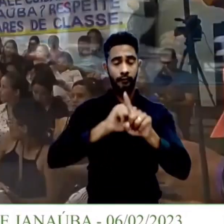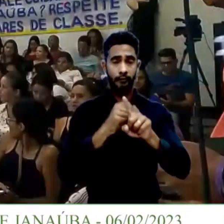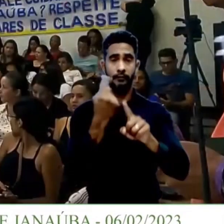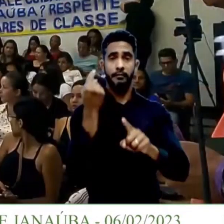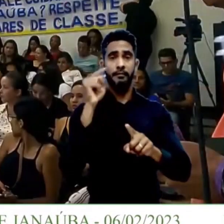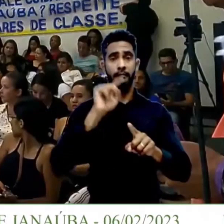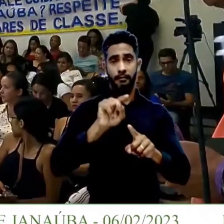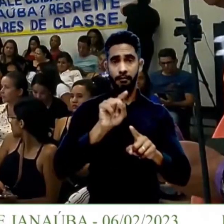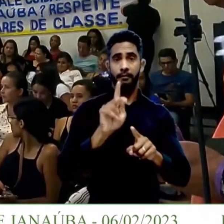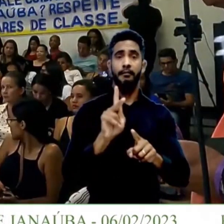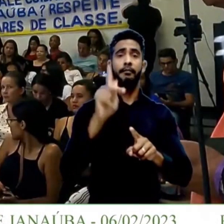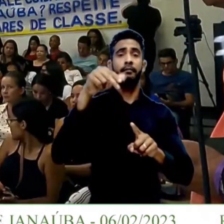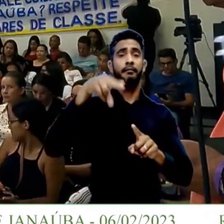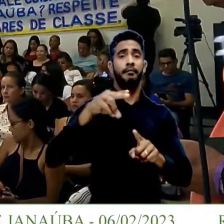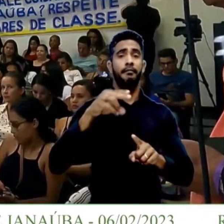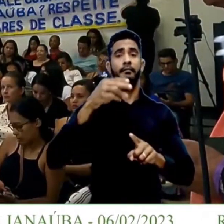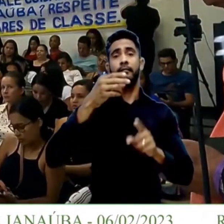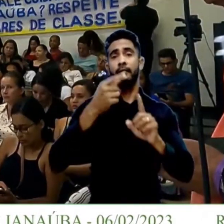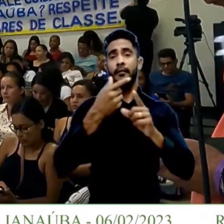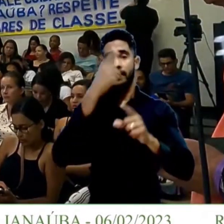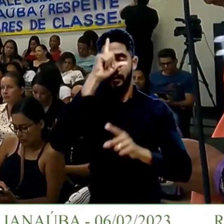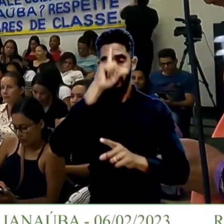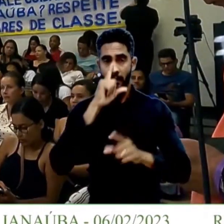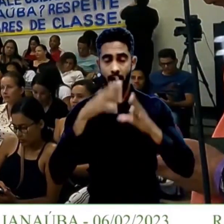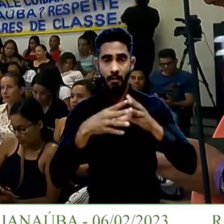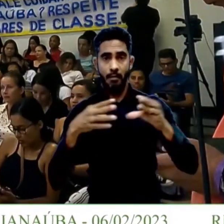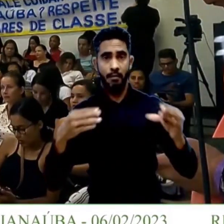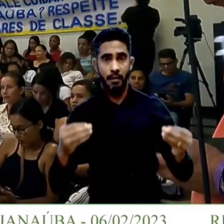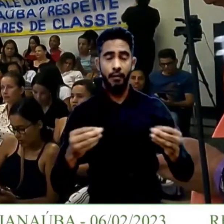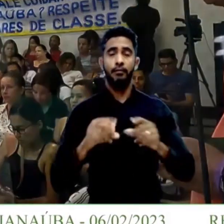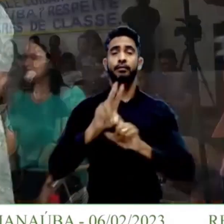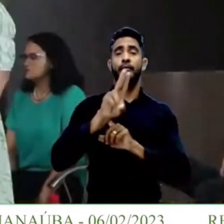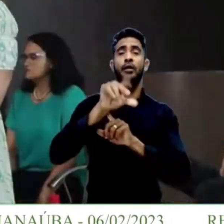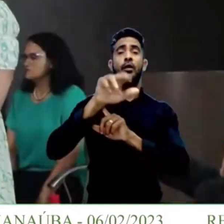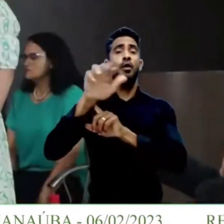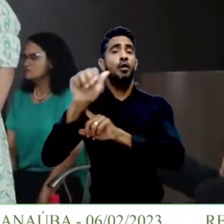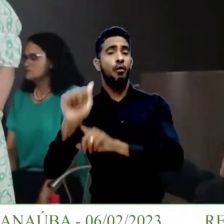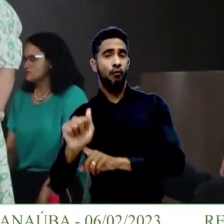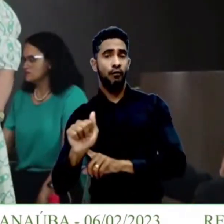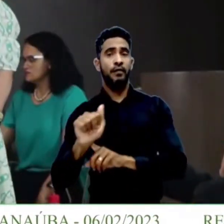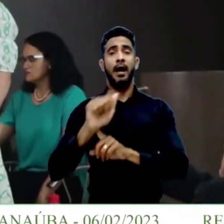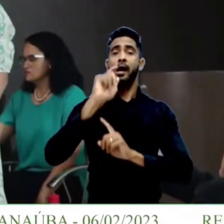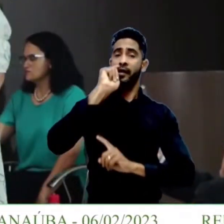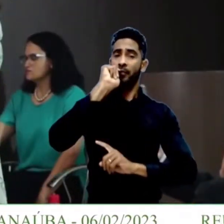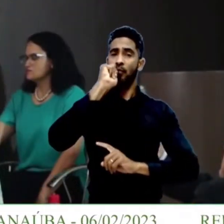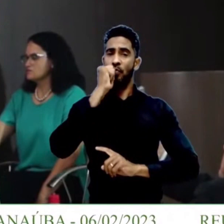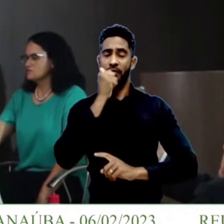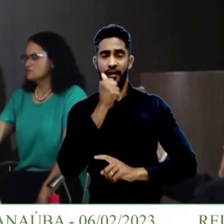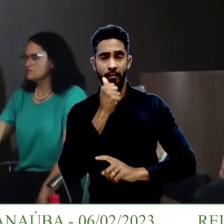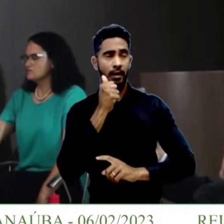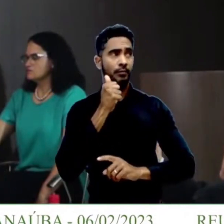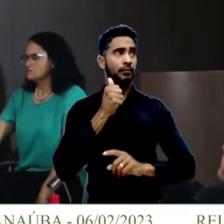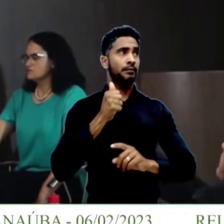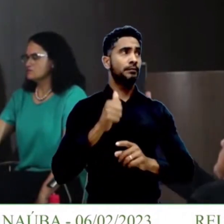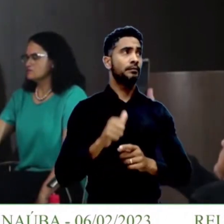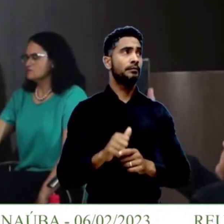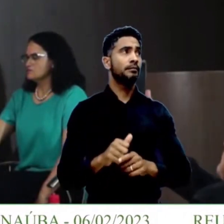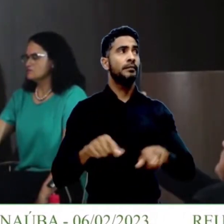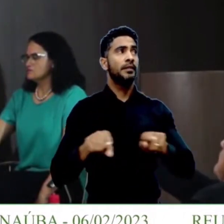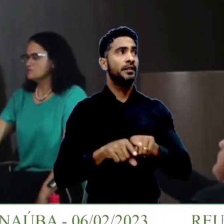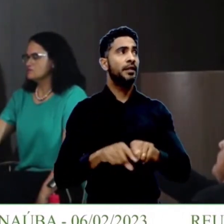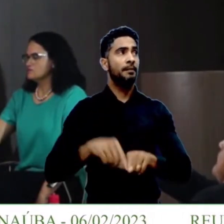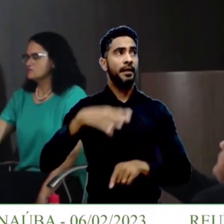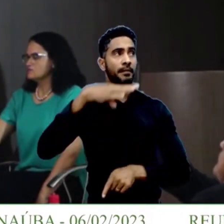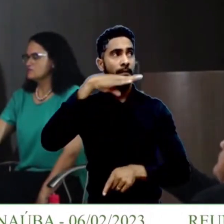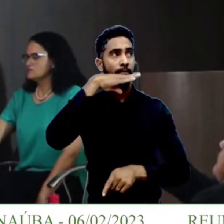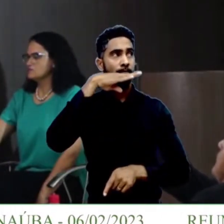de mamão, 500 hectares de uva, 3 mil hectares de limão e 5 mil hectares de manga